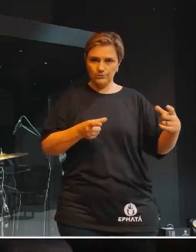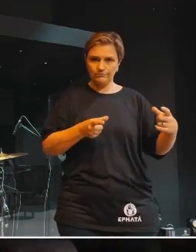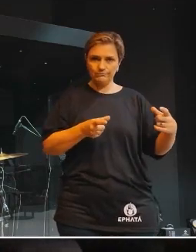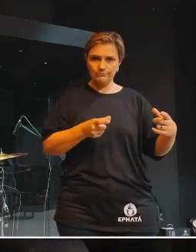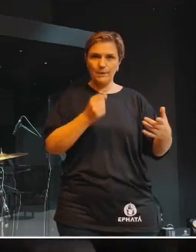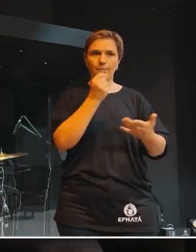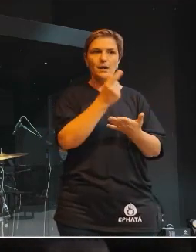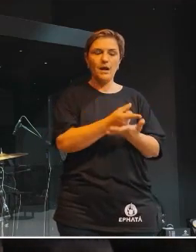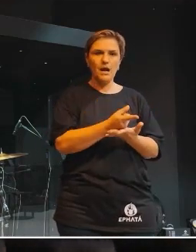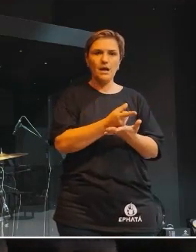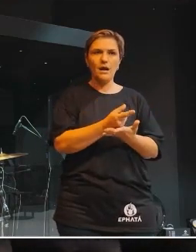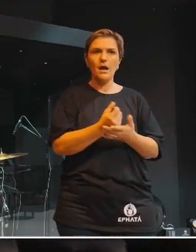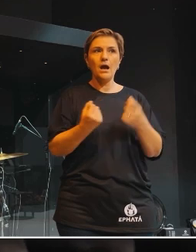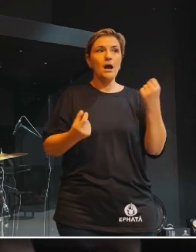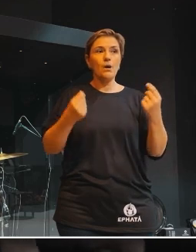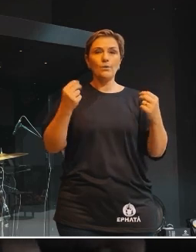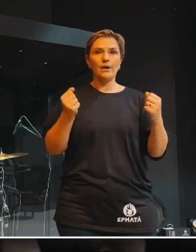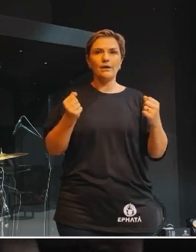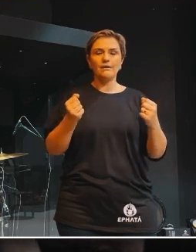Alguém se identifica?